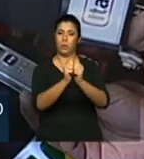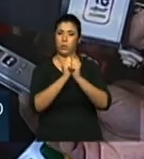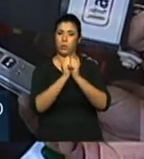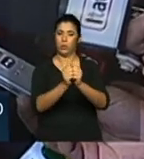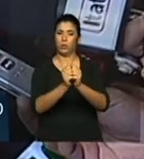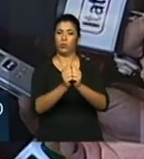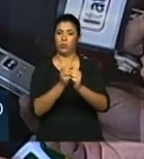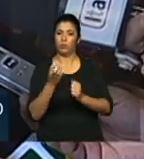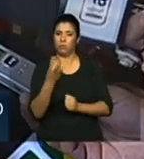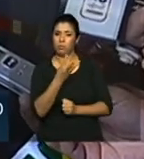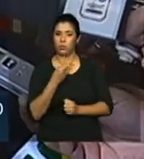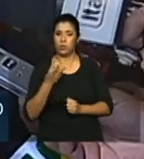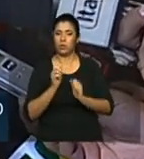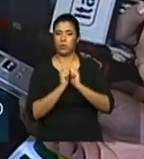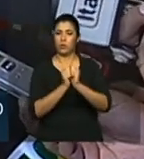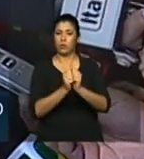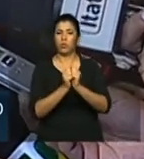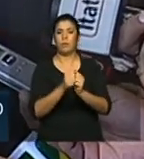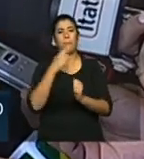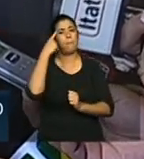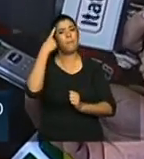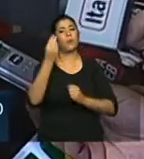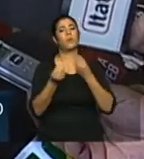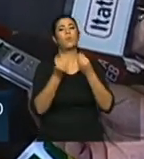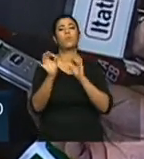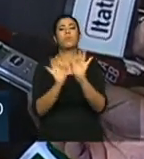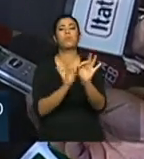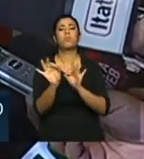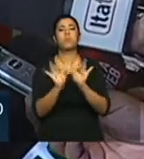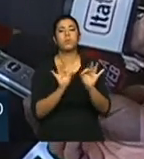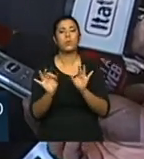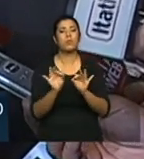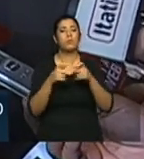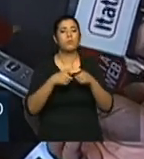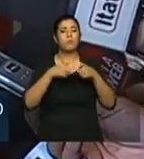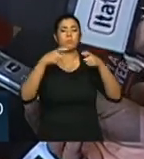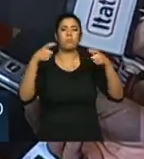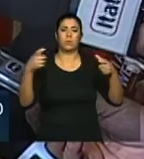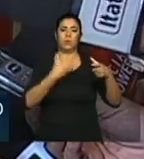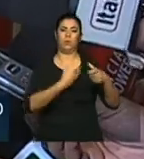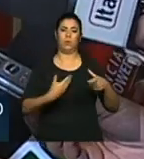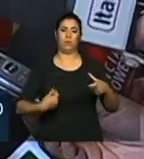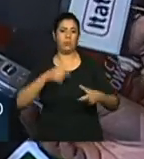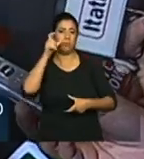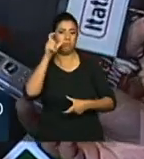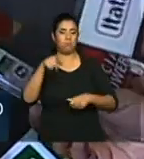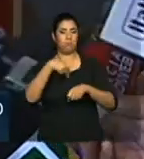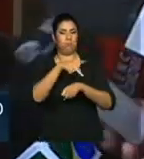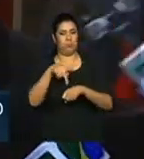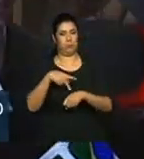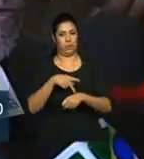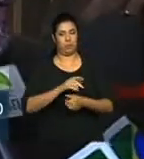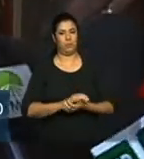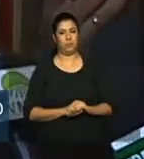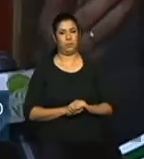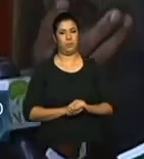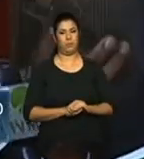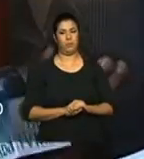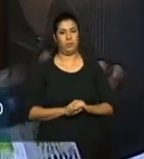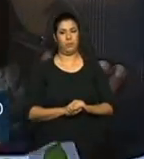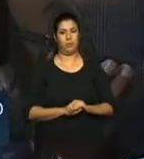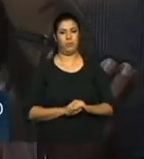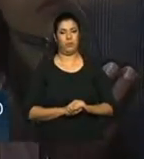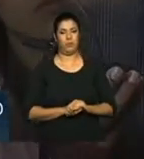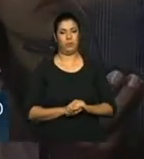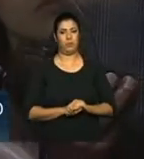juntos pensarmos o projeto maior do nosso governo e o interesse maior do nosso país. Isso envolve, por exemplo, hoje, Serrano, né,